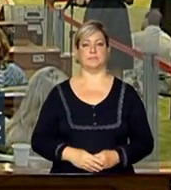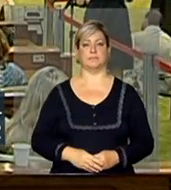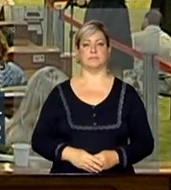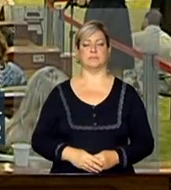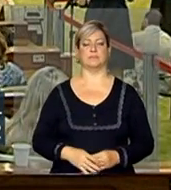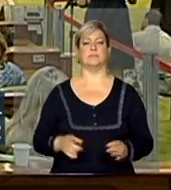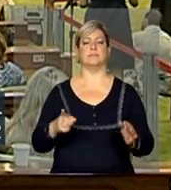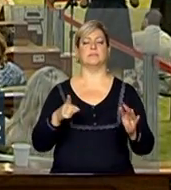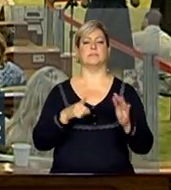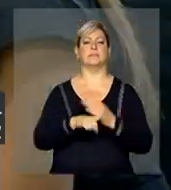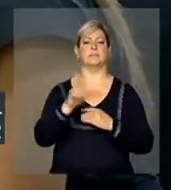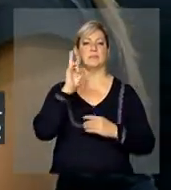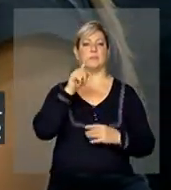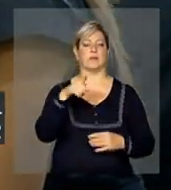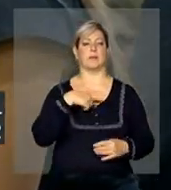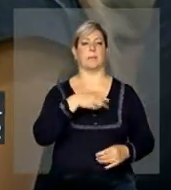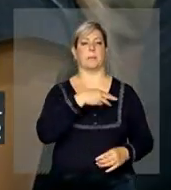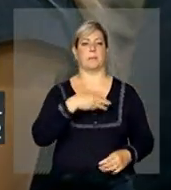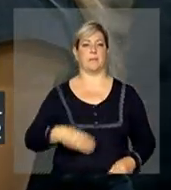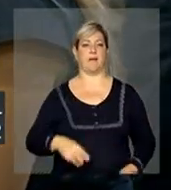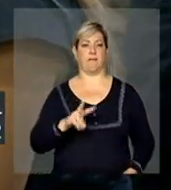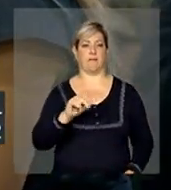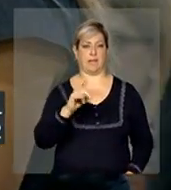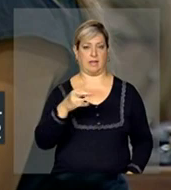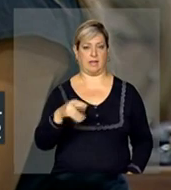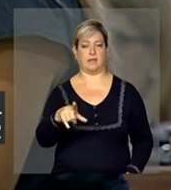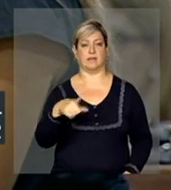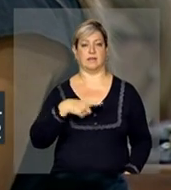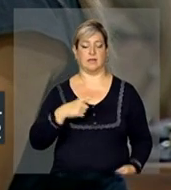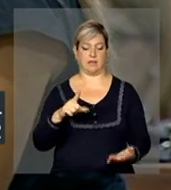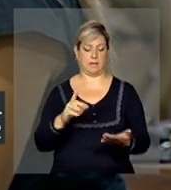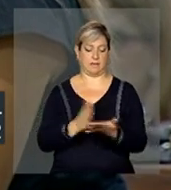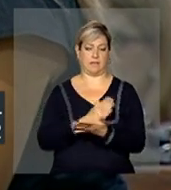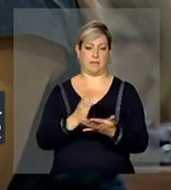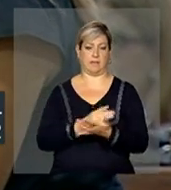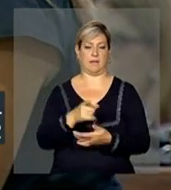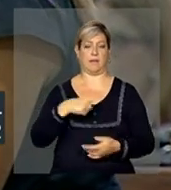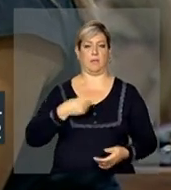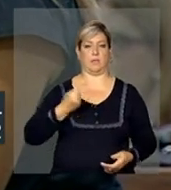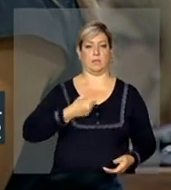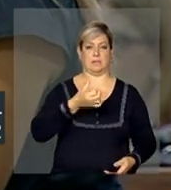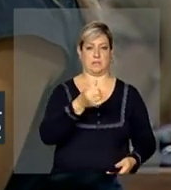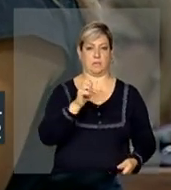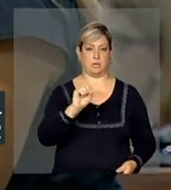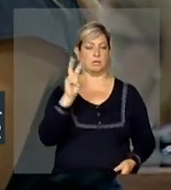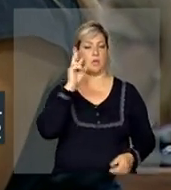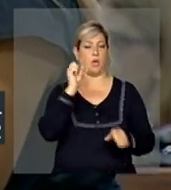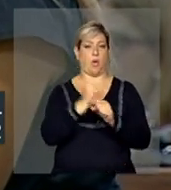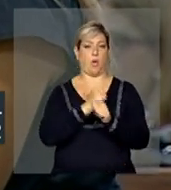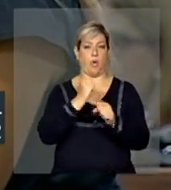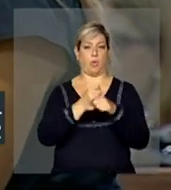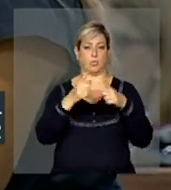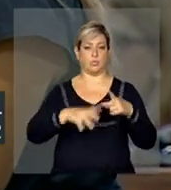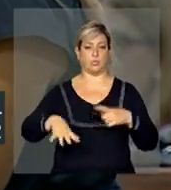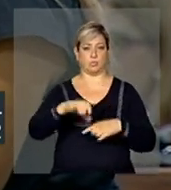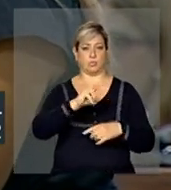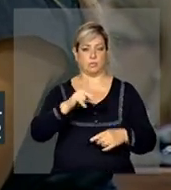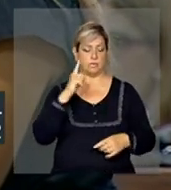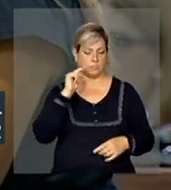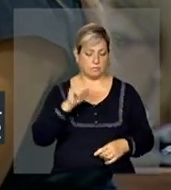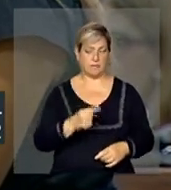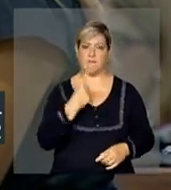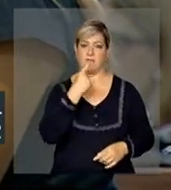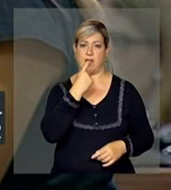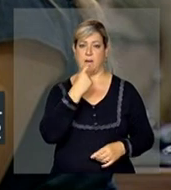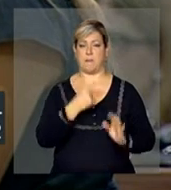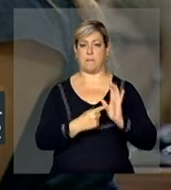específico e regional para o ministro Wagner. A gente tem, na página 68, ministro, uma obra lá para a região sul que aparece com um sinal vermelho